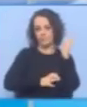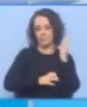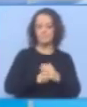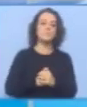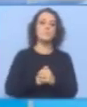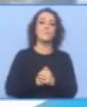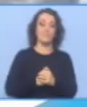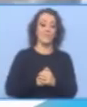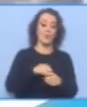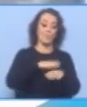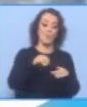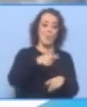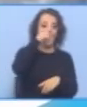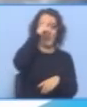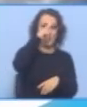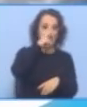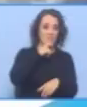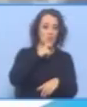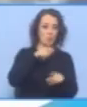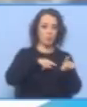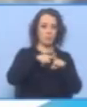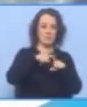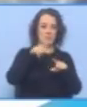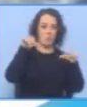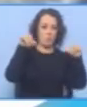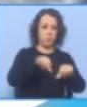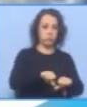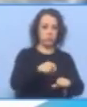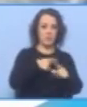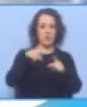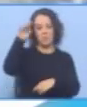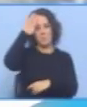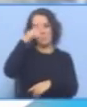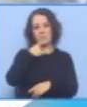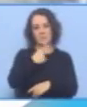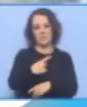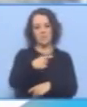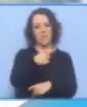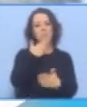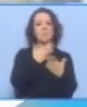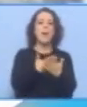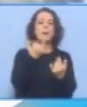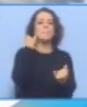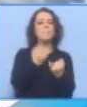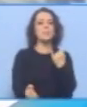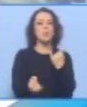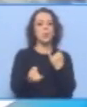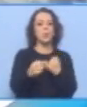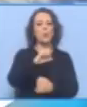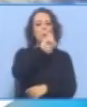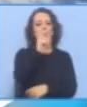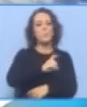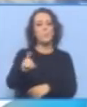tais vícios da má política, não é? O Papa diz que podem colocar em perigo a paz